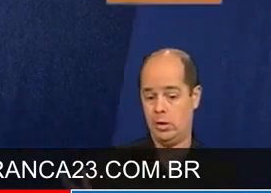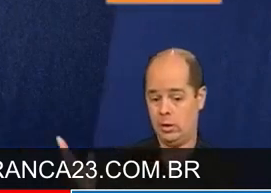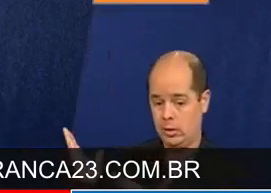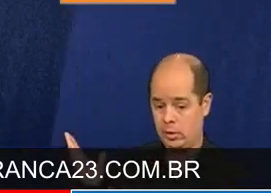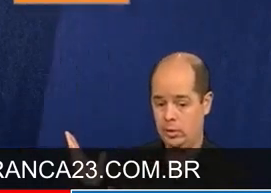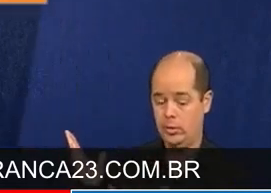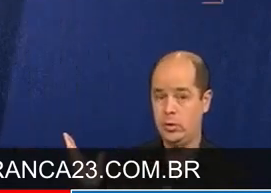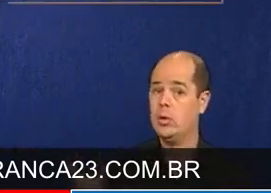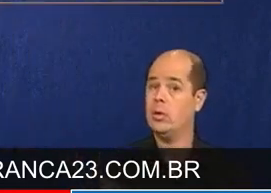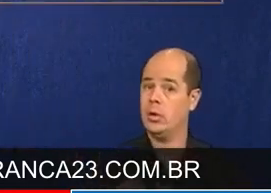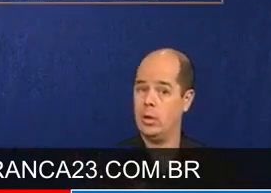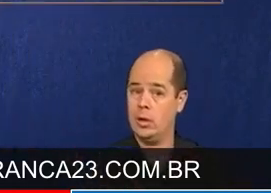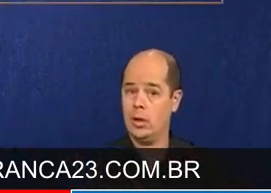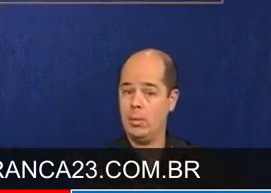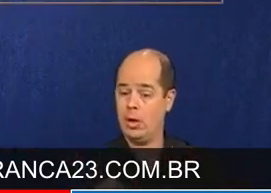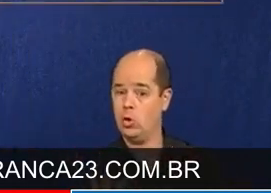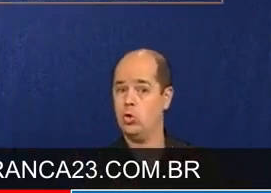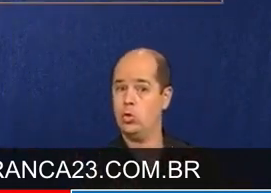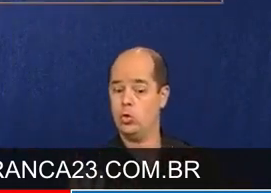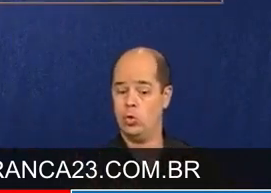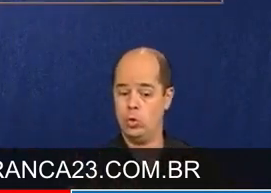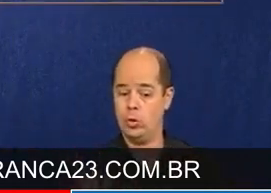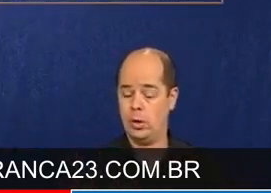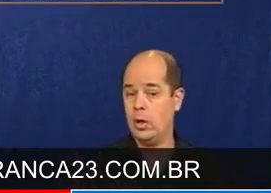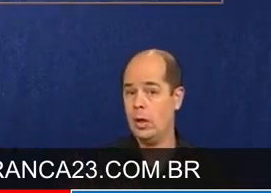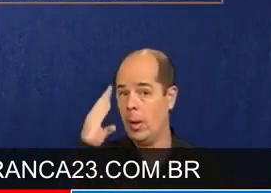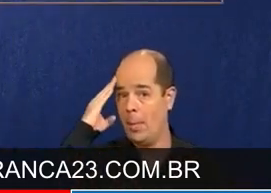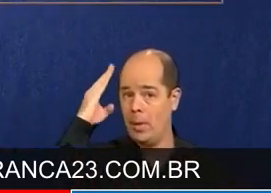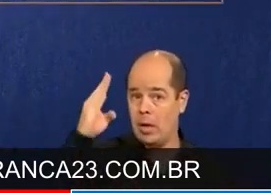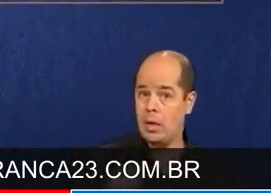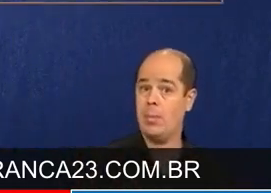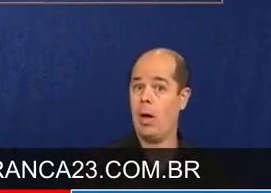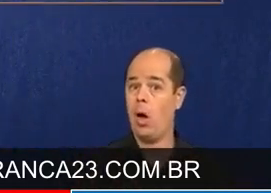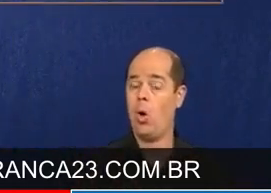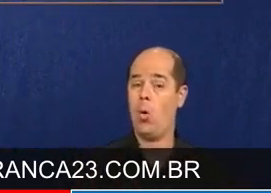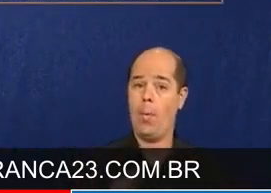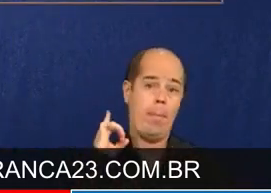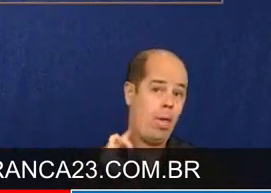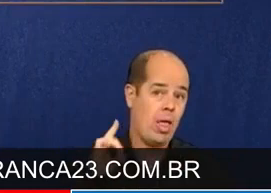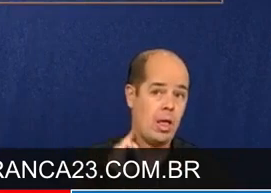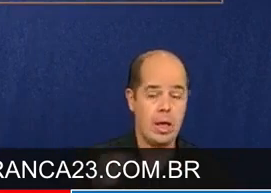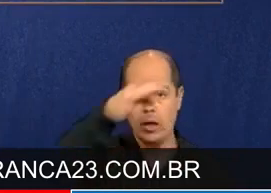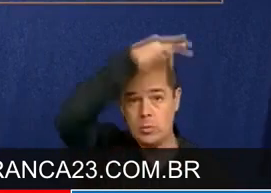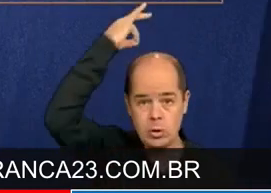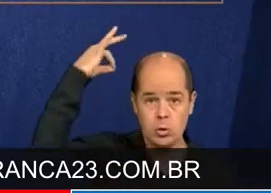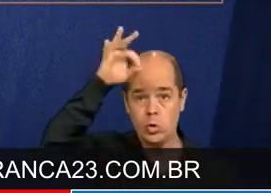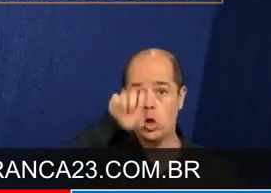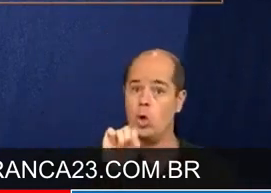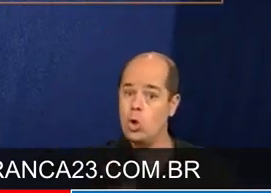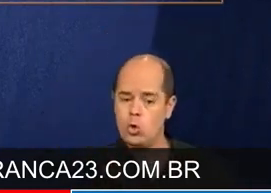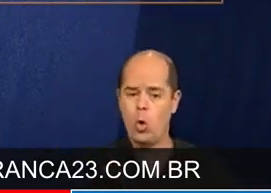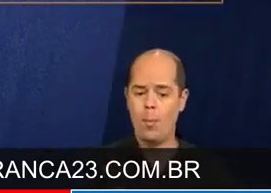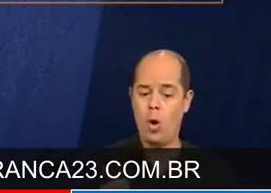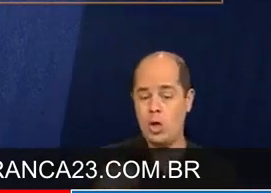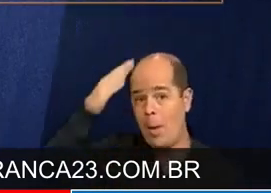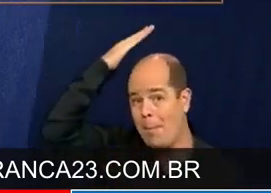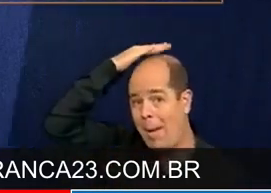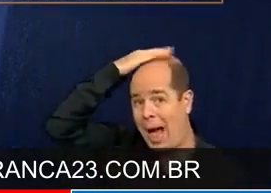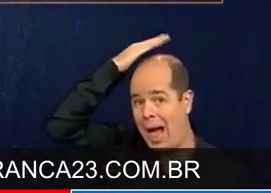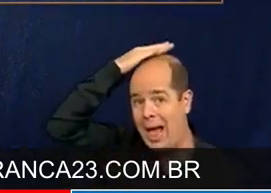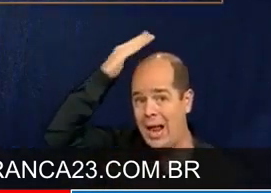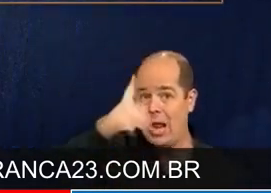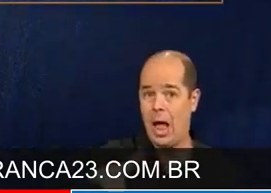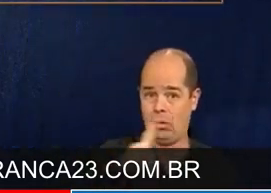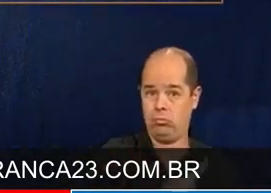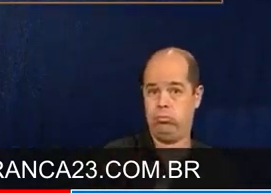assim como no sudeste, especialmente em Minas Gerais e no Espírito Santo. No sul, o Paraná pode enfrentar um patamar elevado